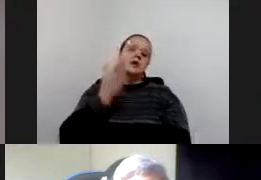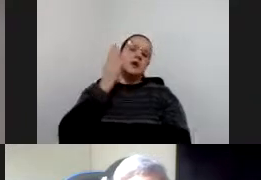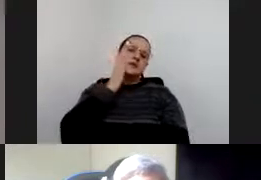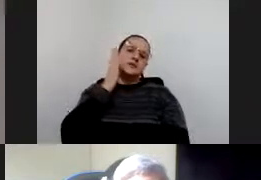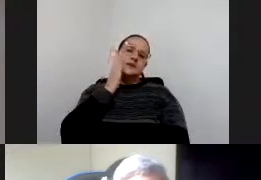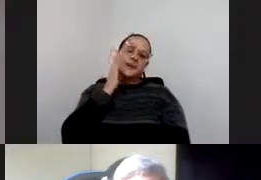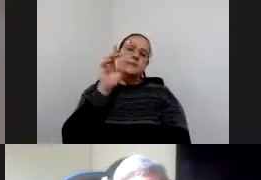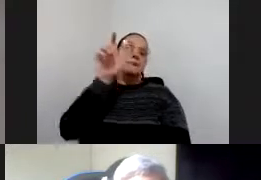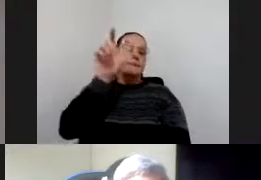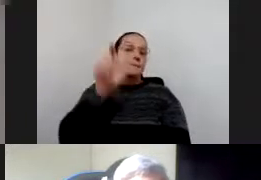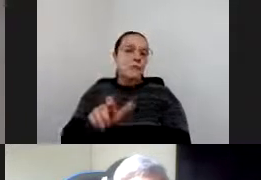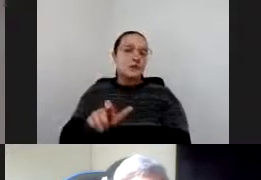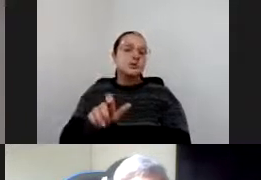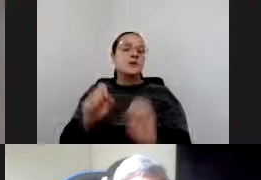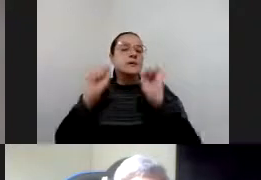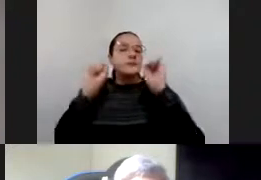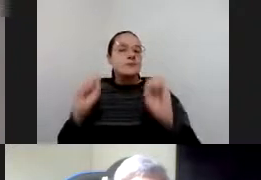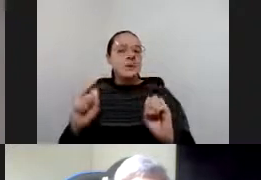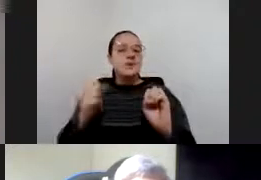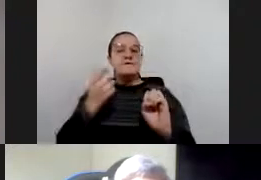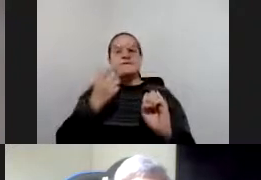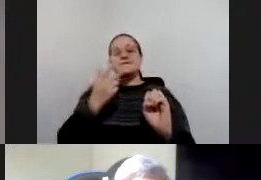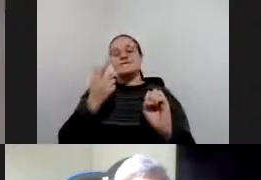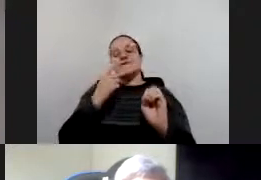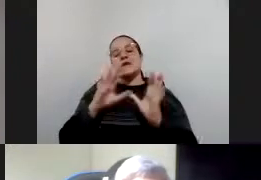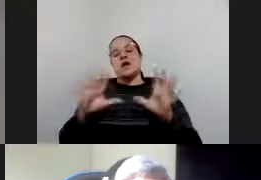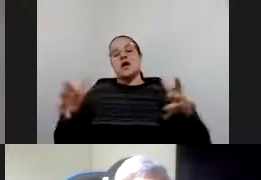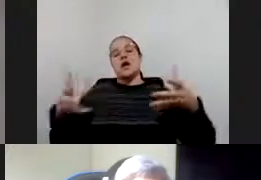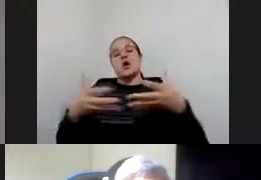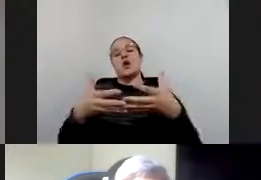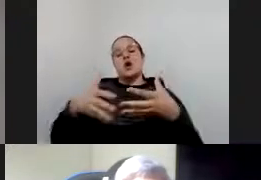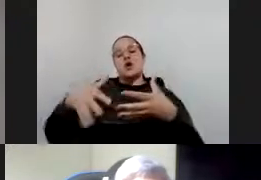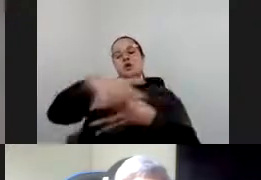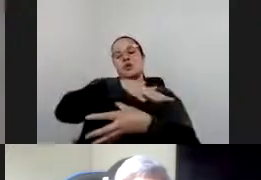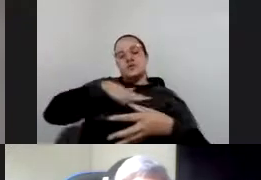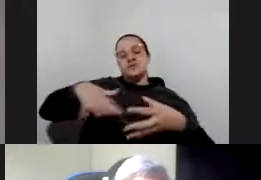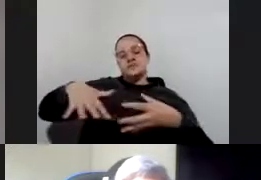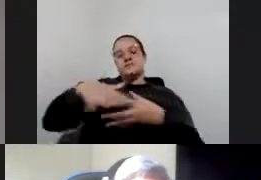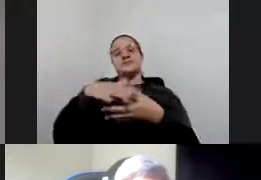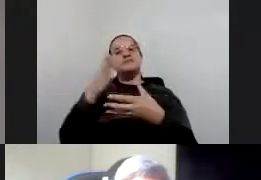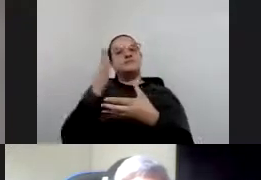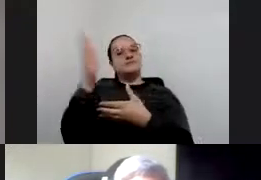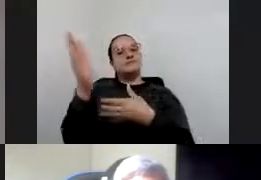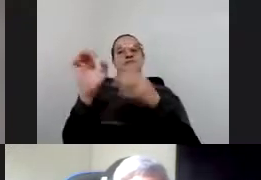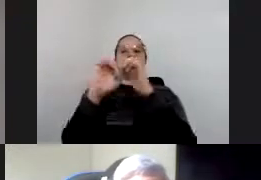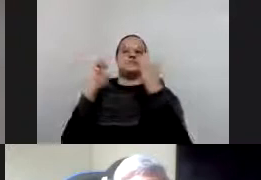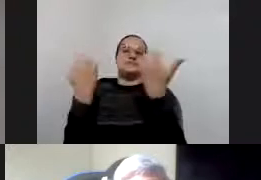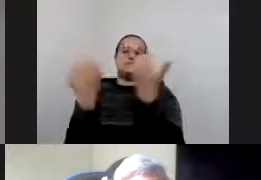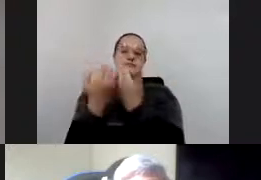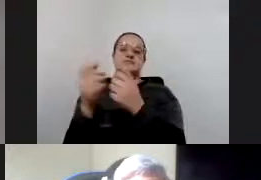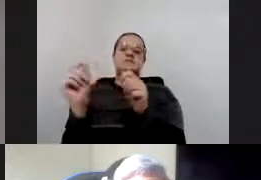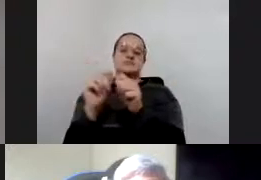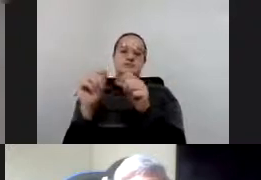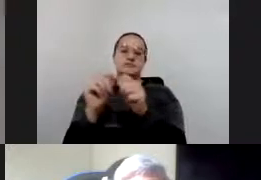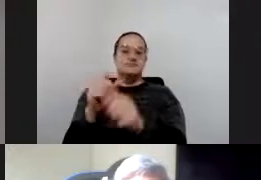que pudesse, então, falar sobre a conjuntura atual, né, neste evento que realizaremos no dia